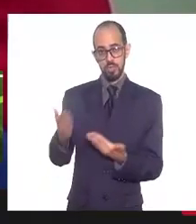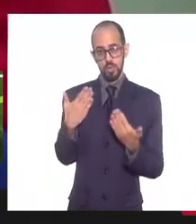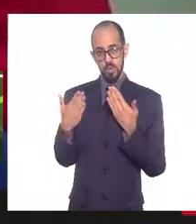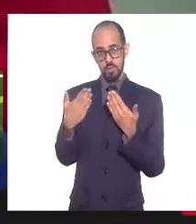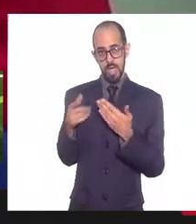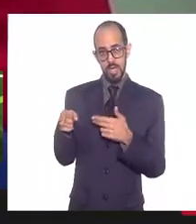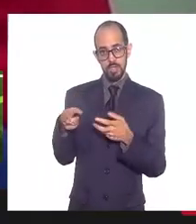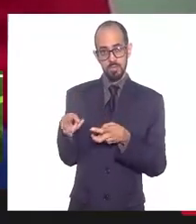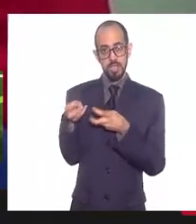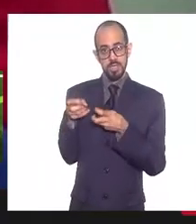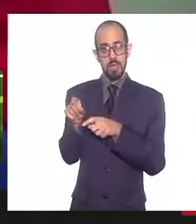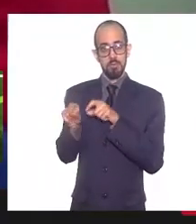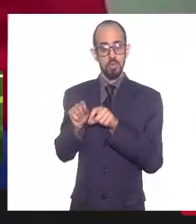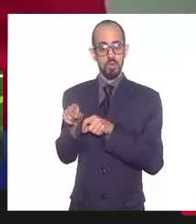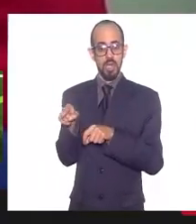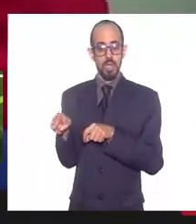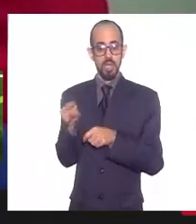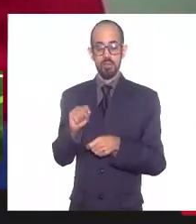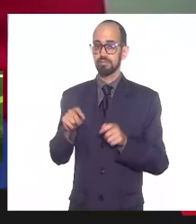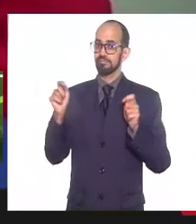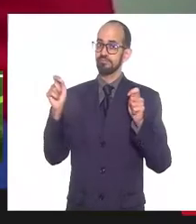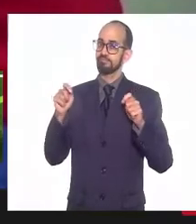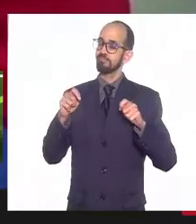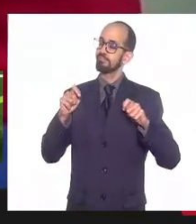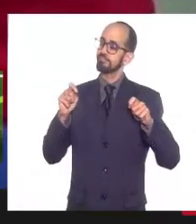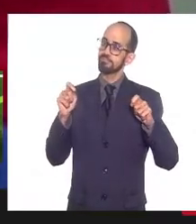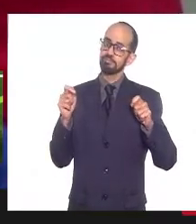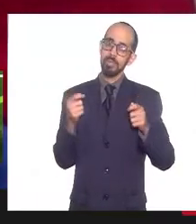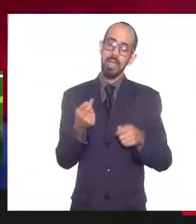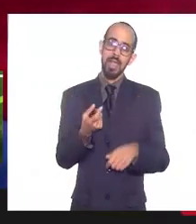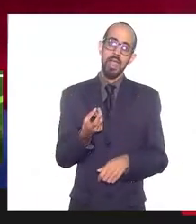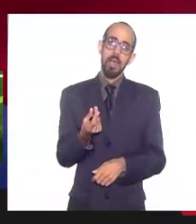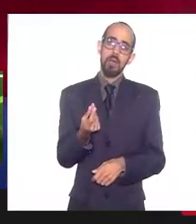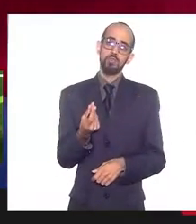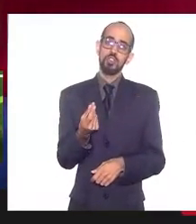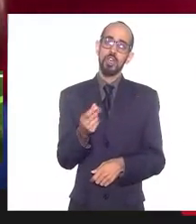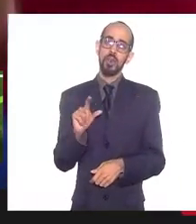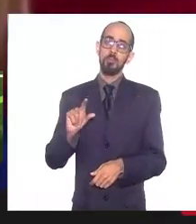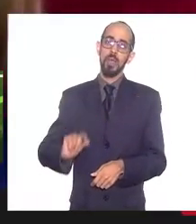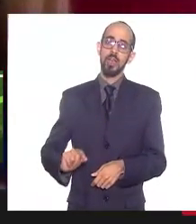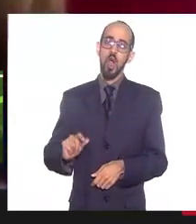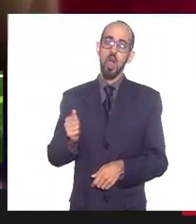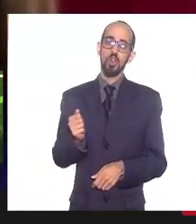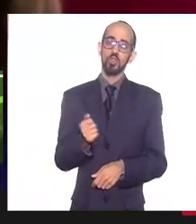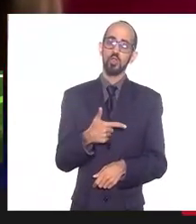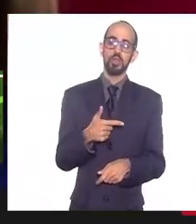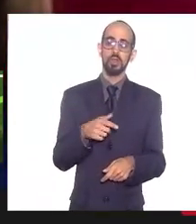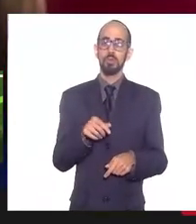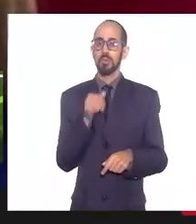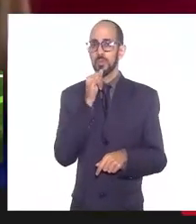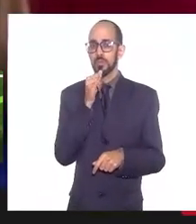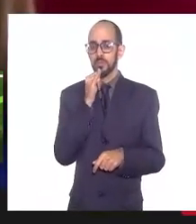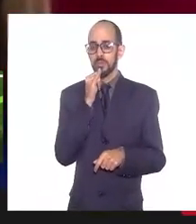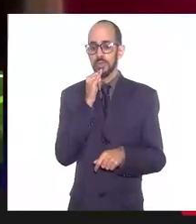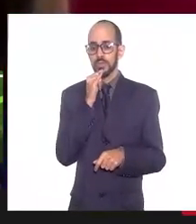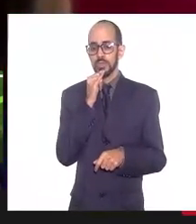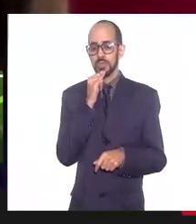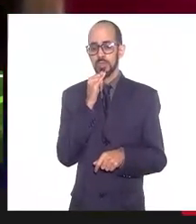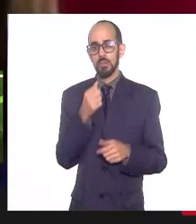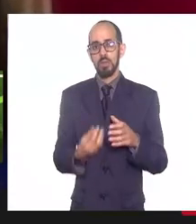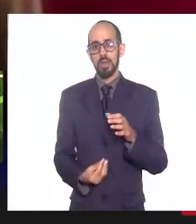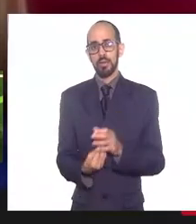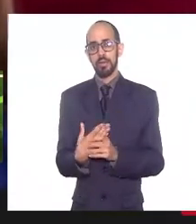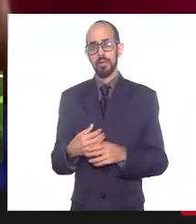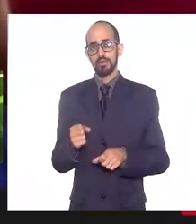vai verificar que essa dotação é infinitamente menor, por exemplo, à pavimentação das